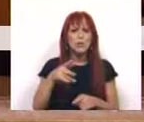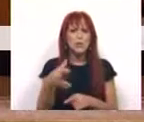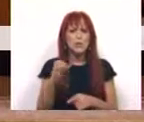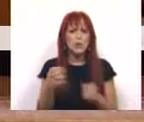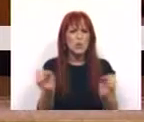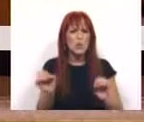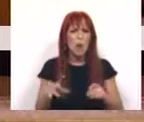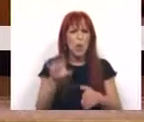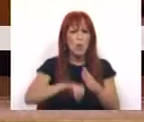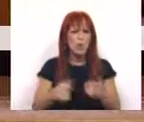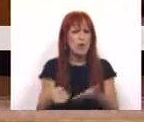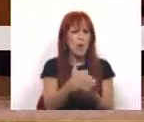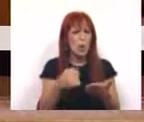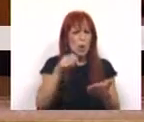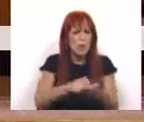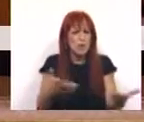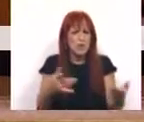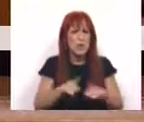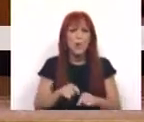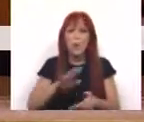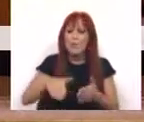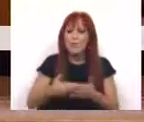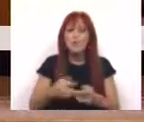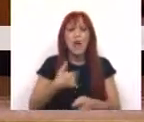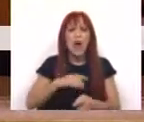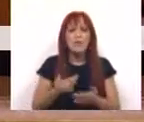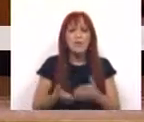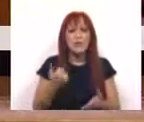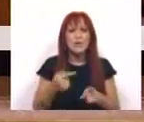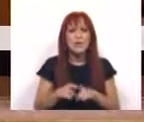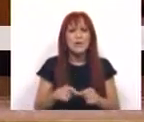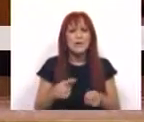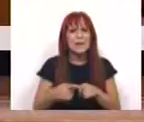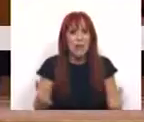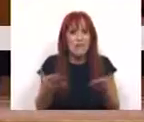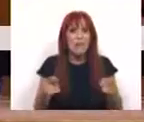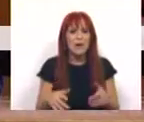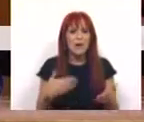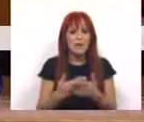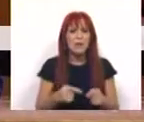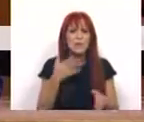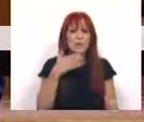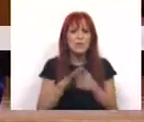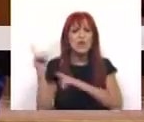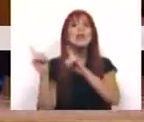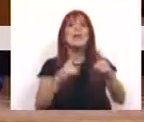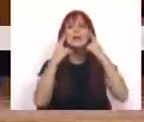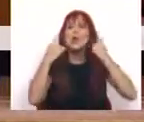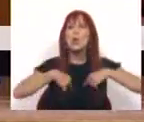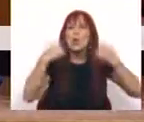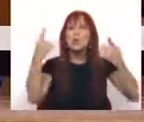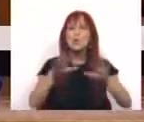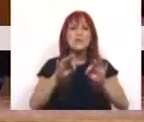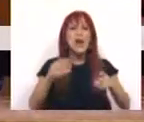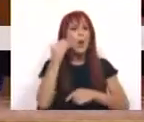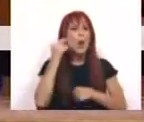sem qualquer condição de recurso. Trata-se de uma proposta que pretende criar incentivos ou estímulos à utilização dos transportes públicos